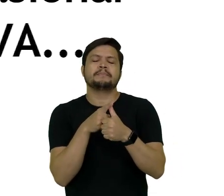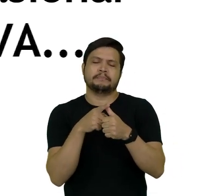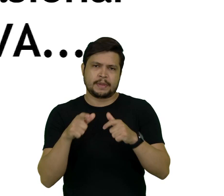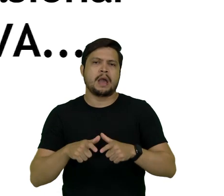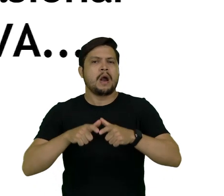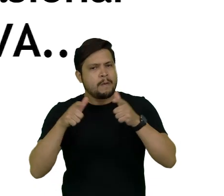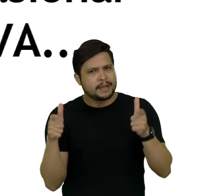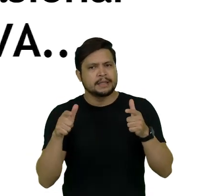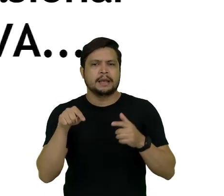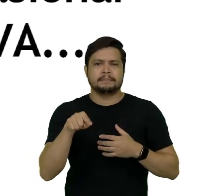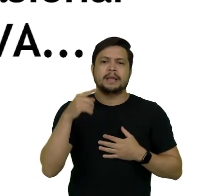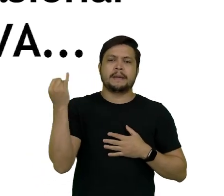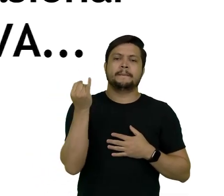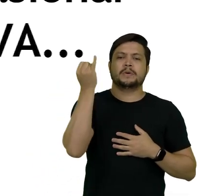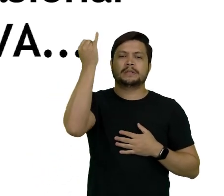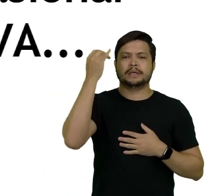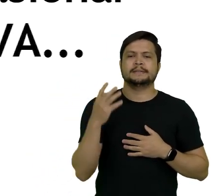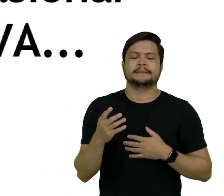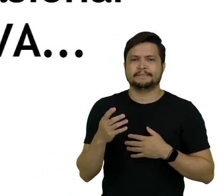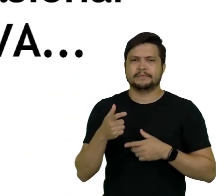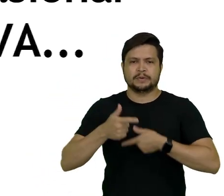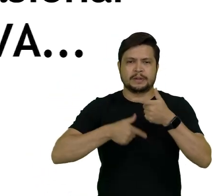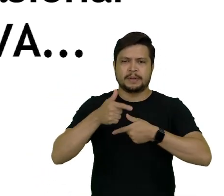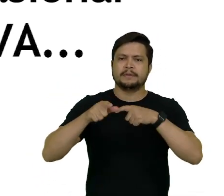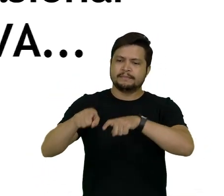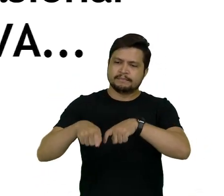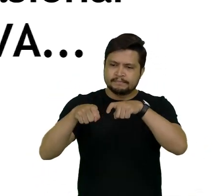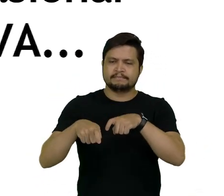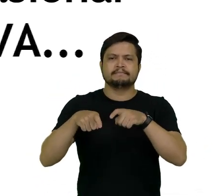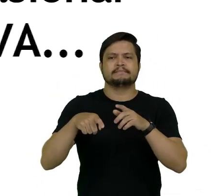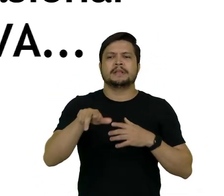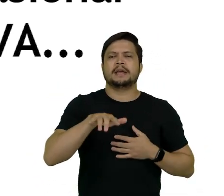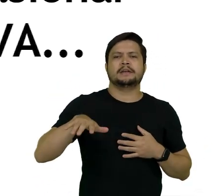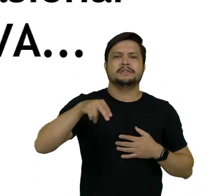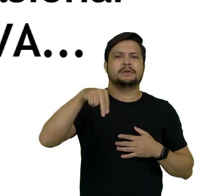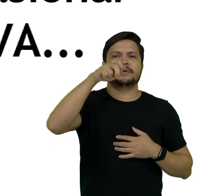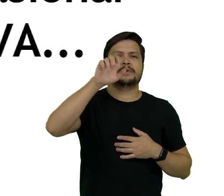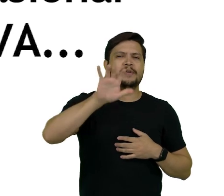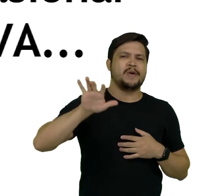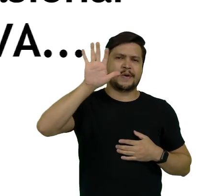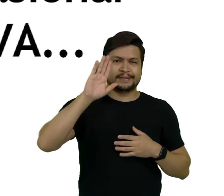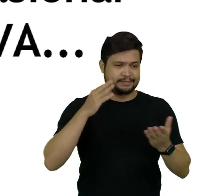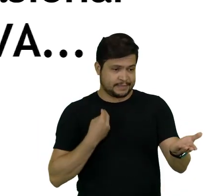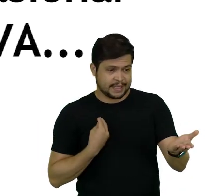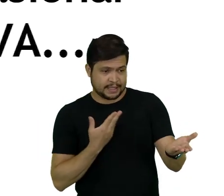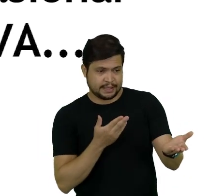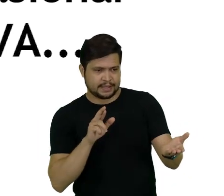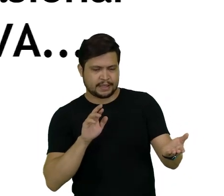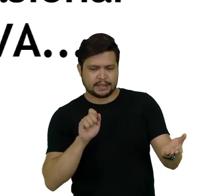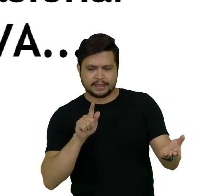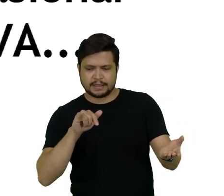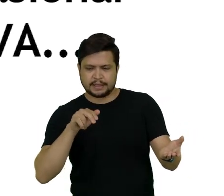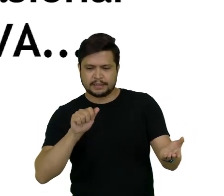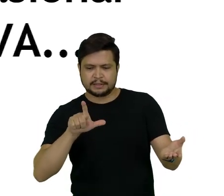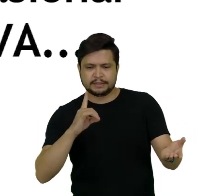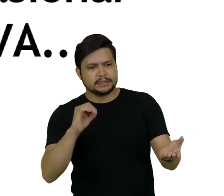uva? Primeiro desafio, aumentar a relevância da atividade pecuária na região norte. Está aqui o Reginaldo aqui, doido para produzir